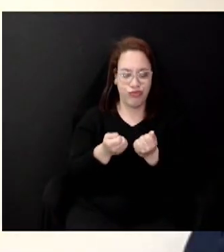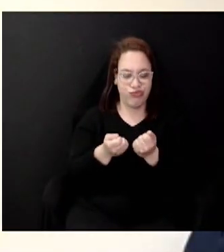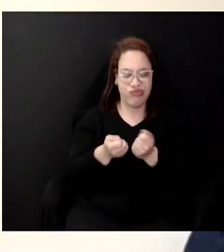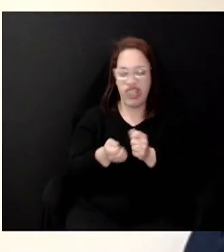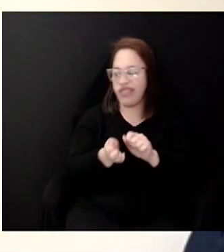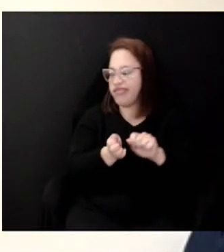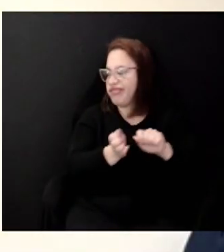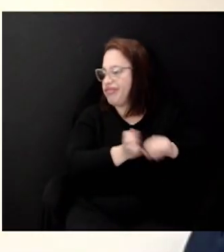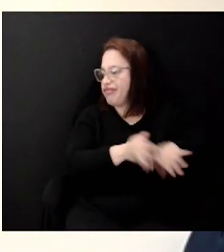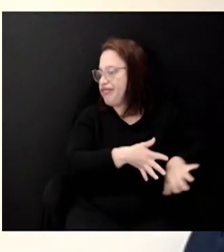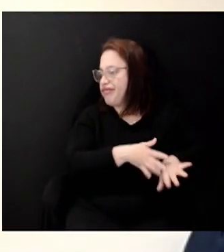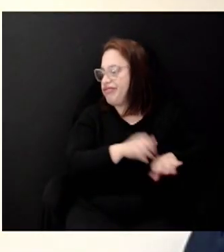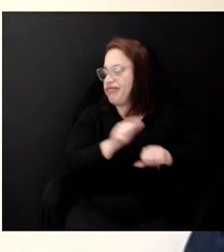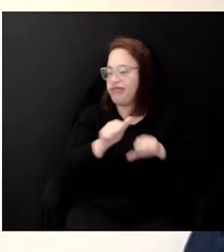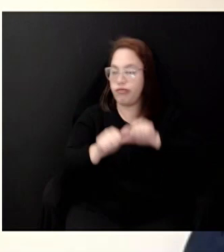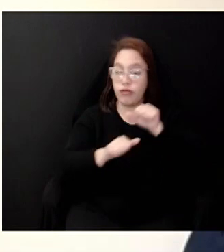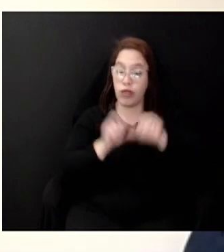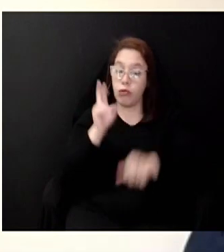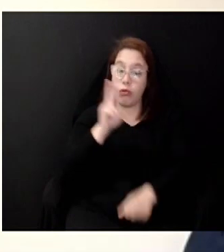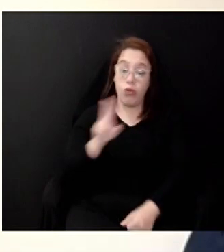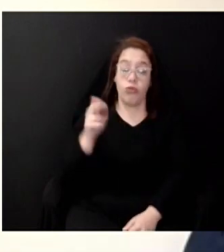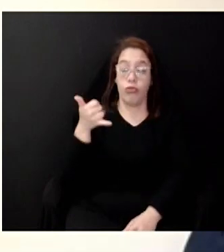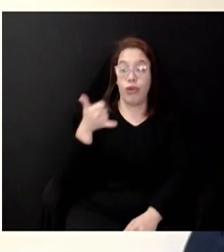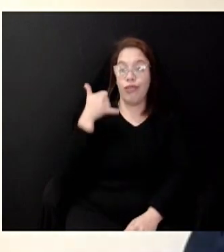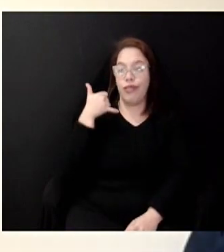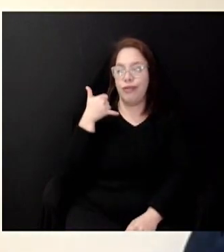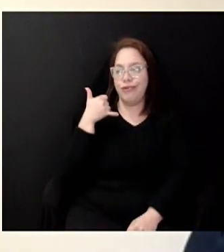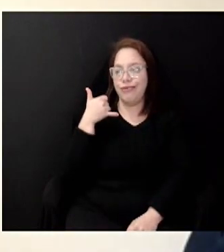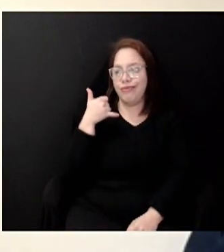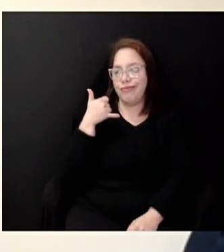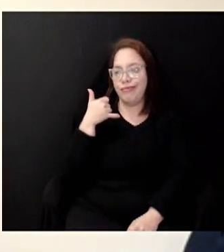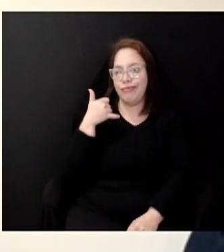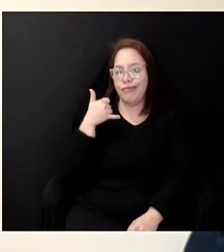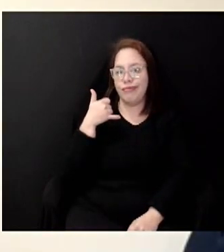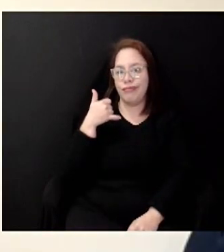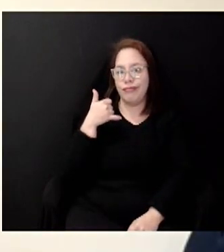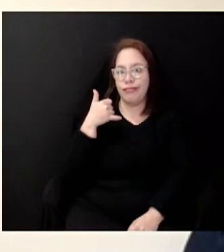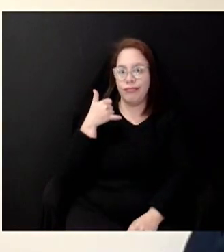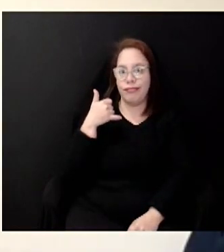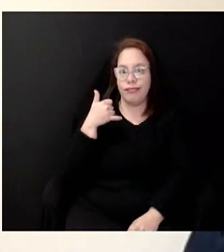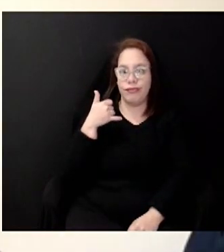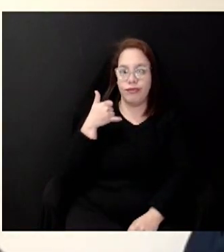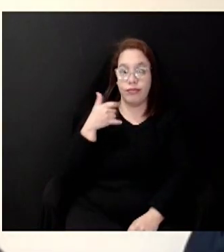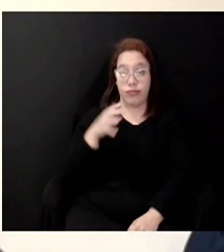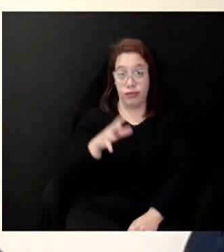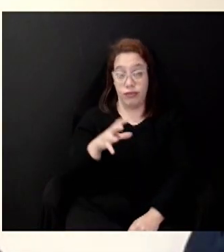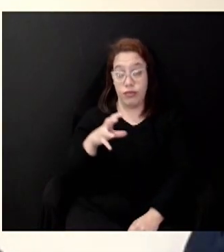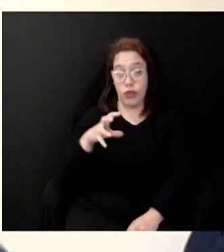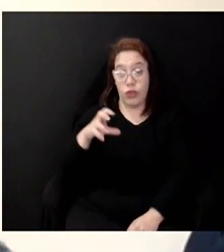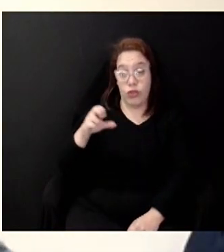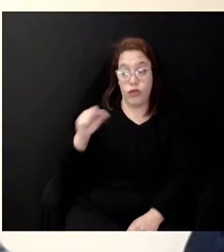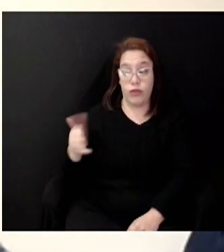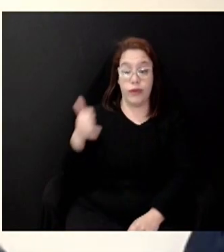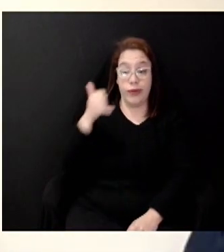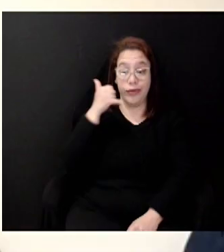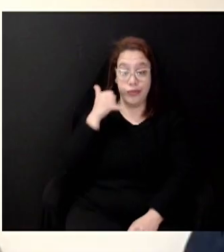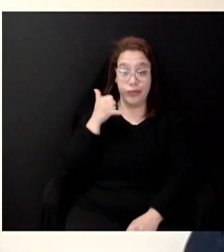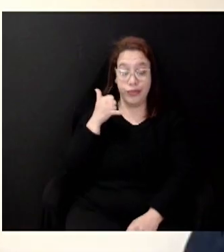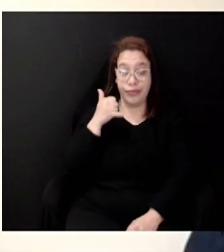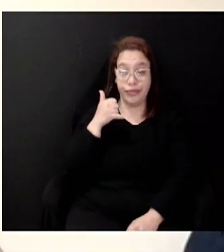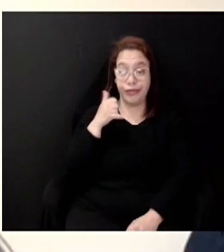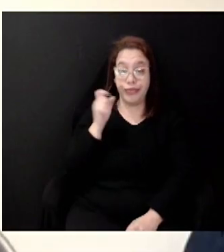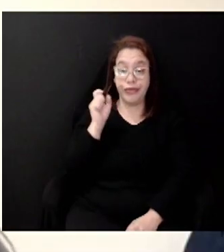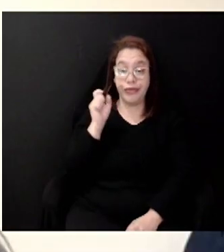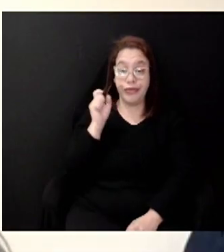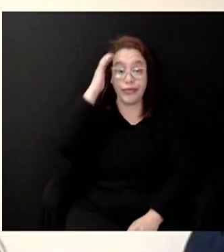substituindo pelo uso do celular. Então, quando a gente tira o celular de cena, o que eu imagino? A